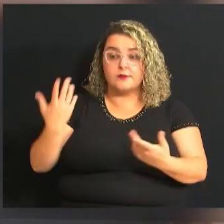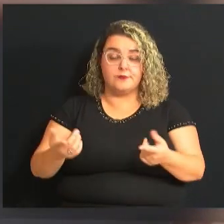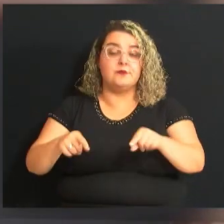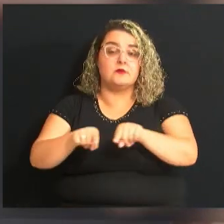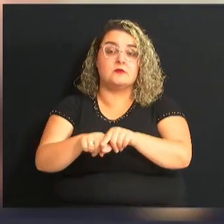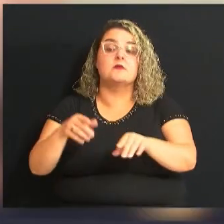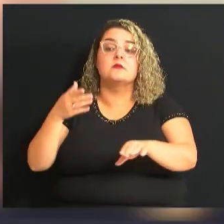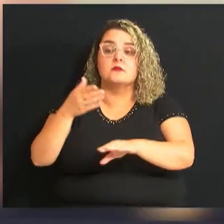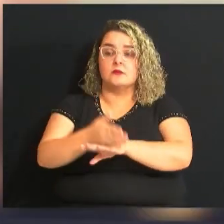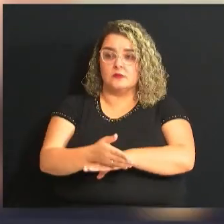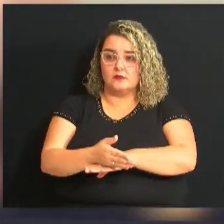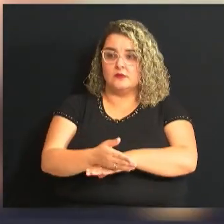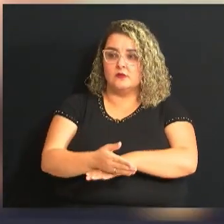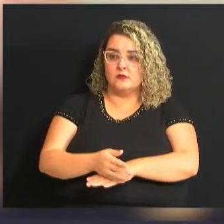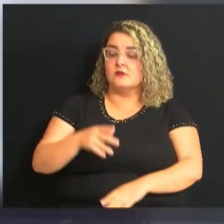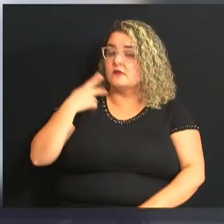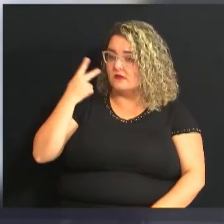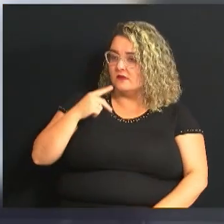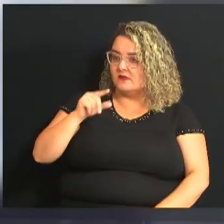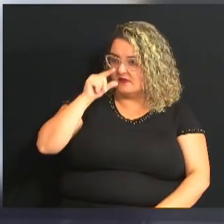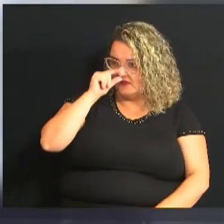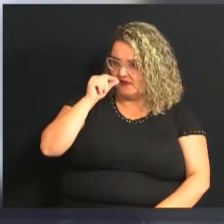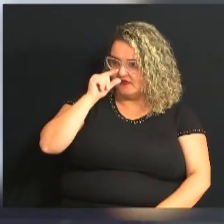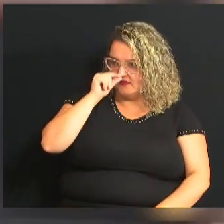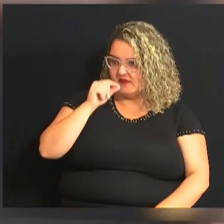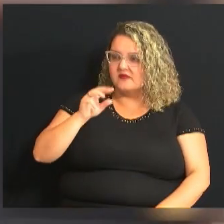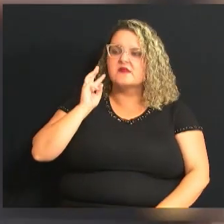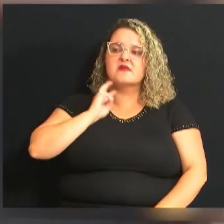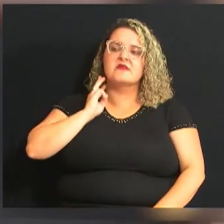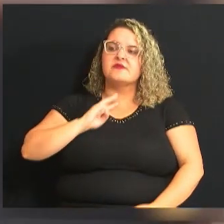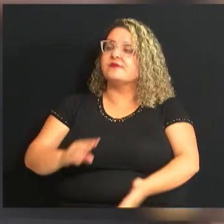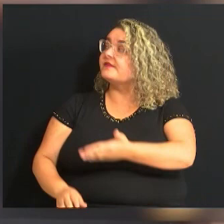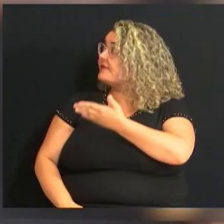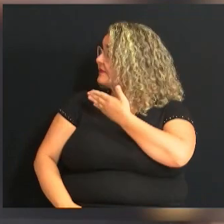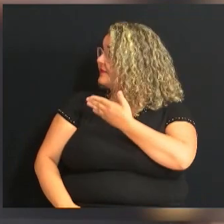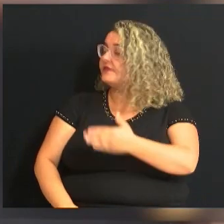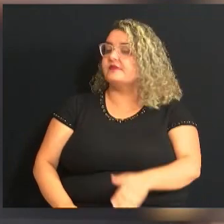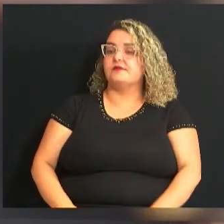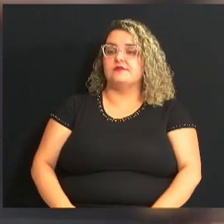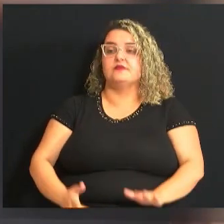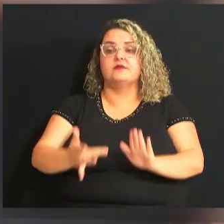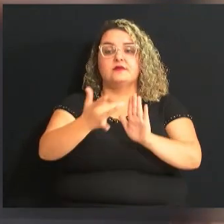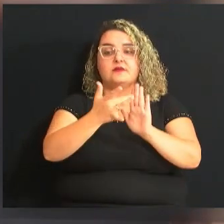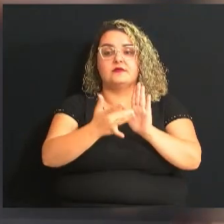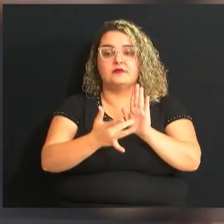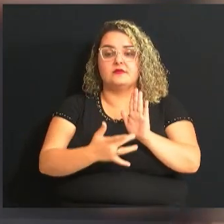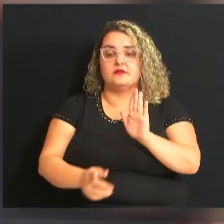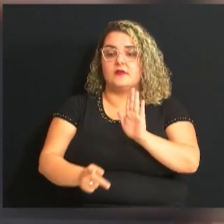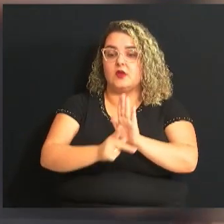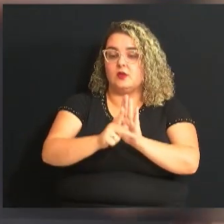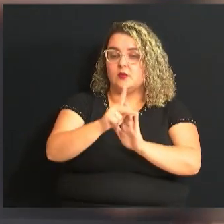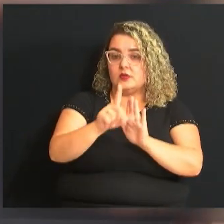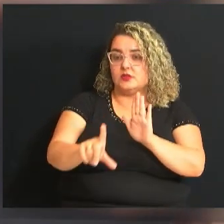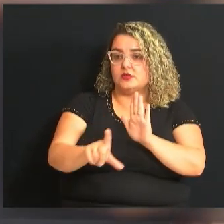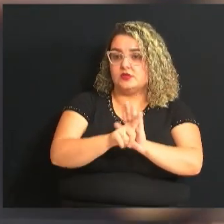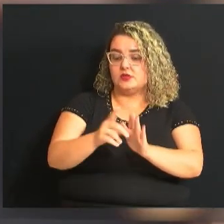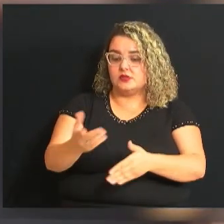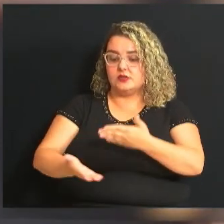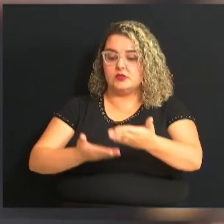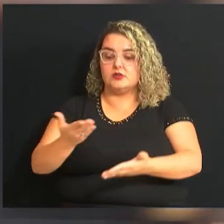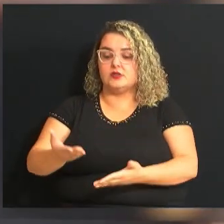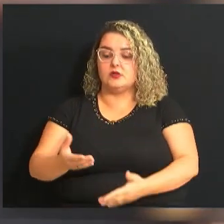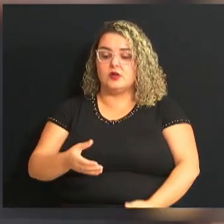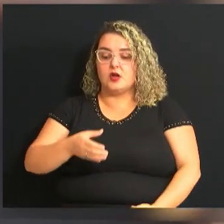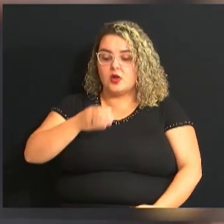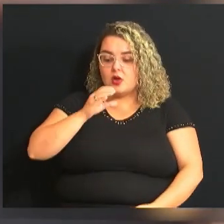os parlamentares Arnaldo Salvetti e Cecílio Santos. Na pauta estava o projeto de lei que trata sobre copo